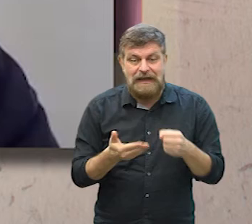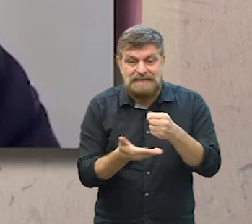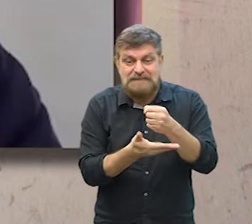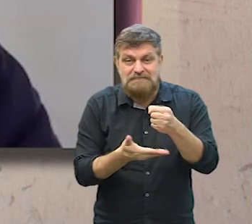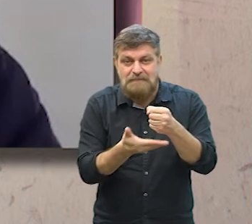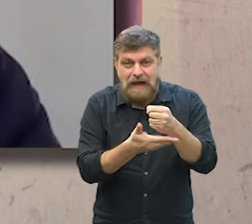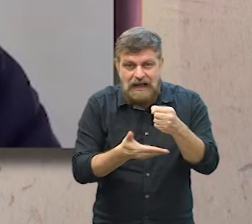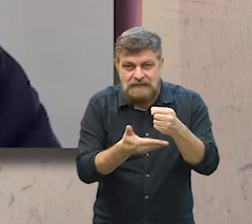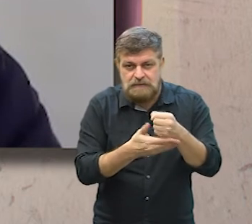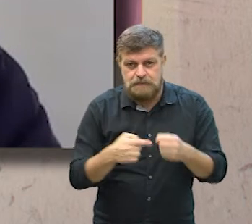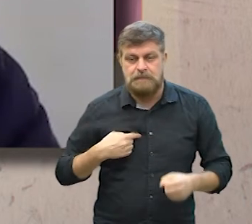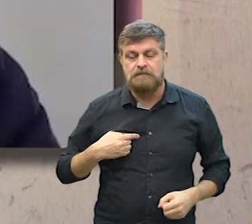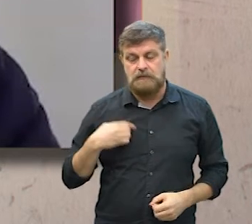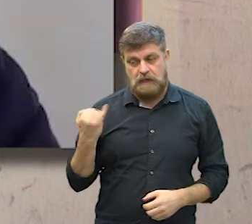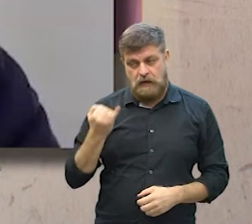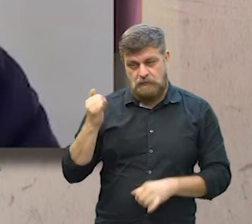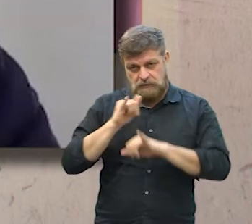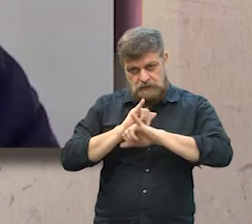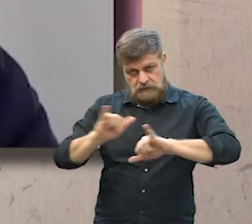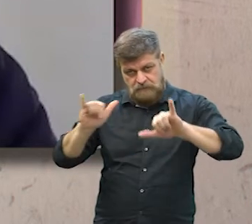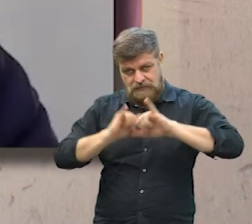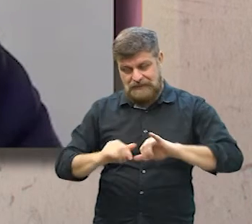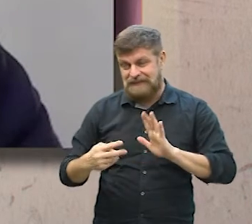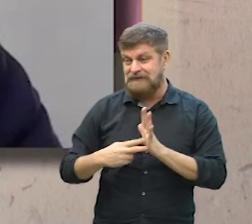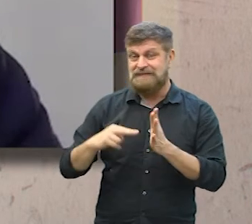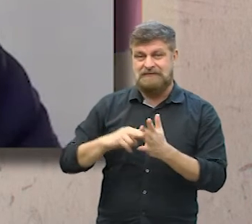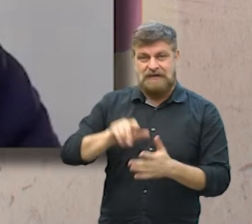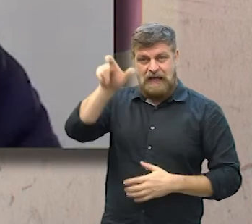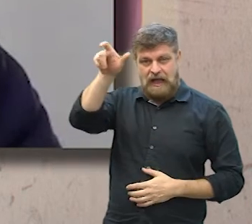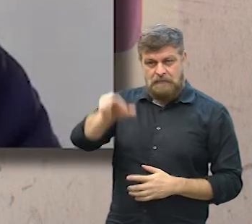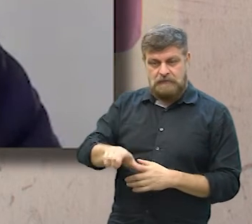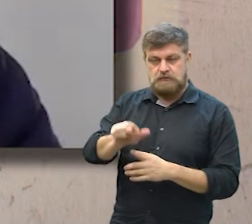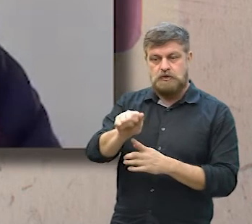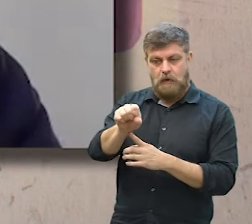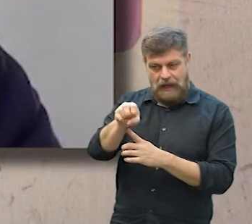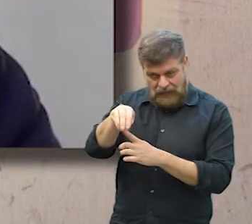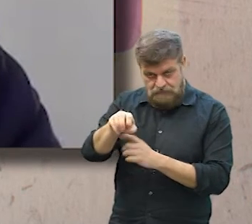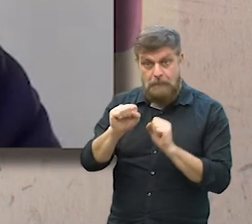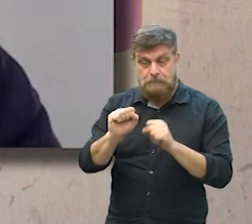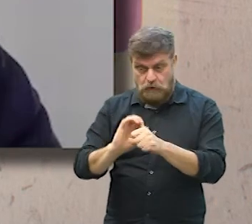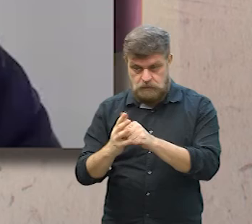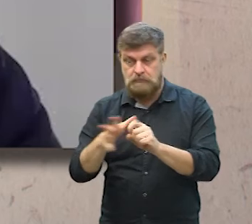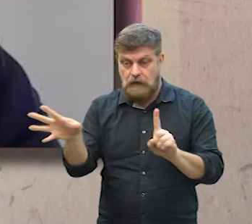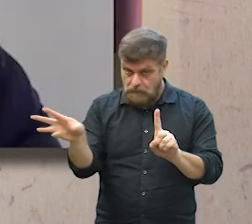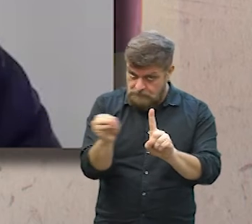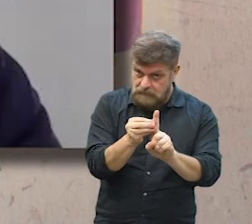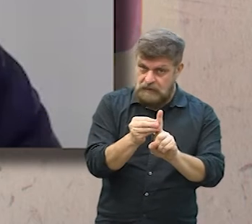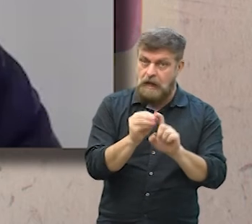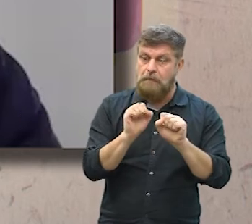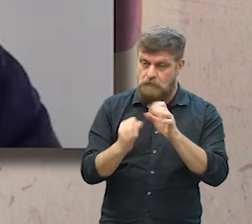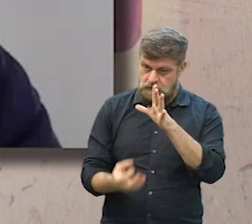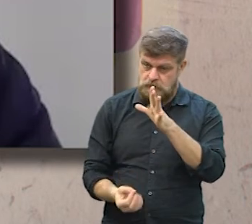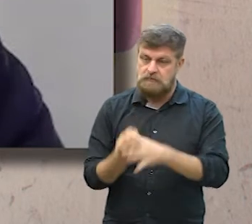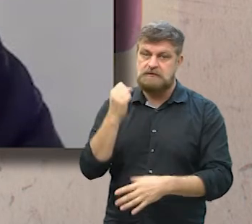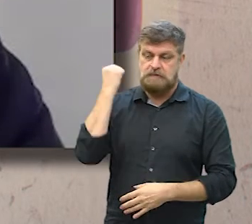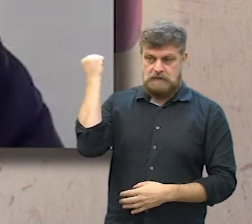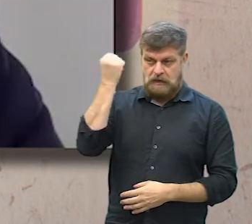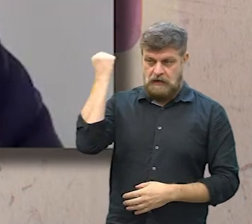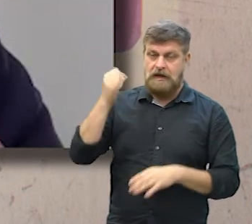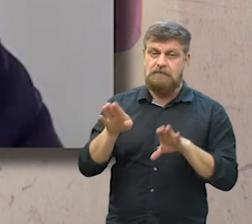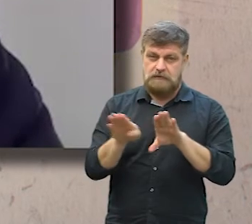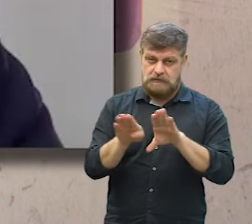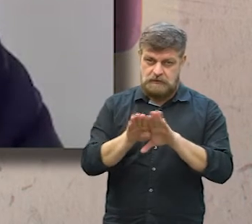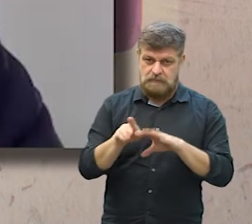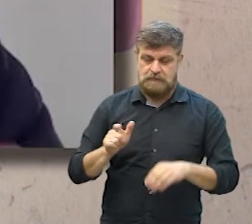brandas. Mas aqui é importante a gente salientar, né? Isso não quer dizer que o paciente com asma não pega Covid-19 e não tem formas graves. Então,